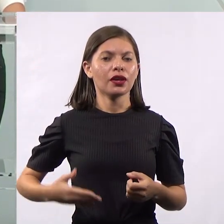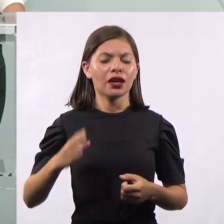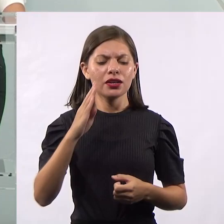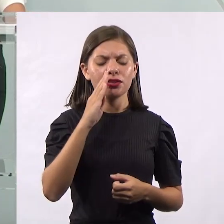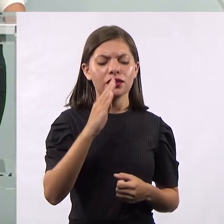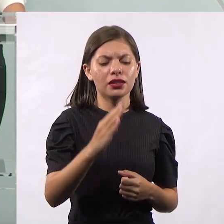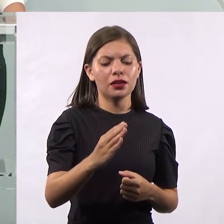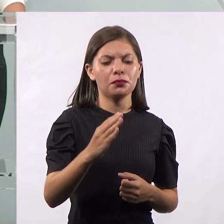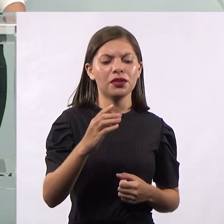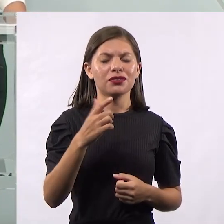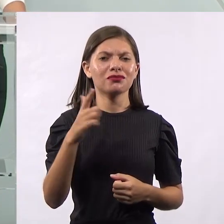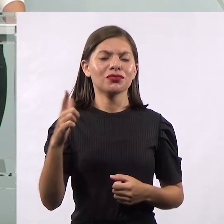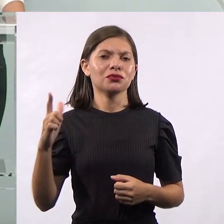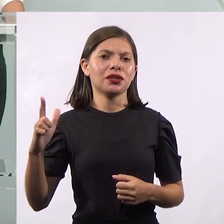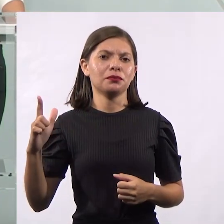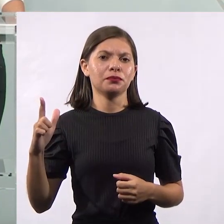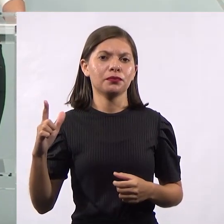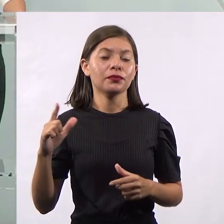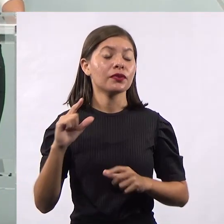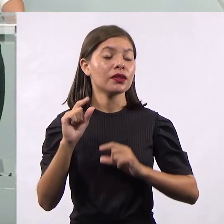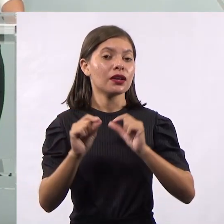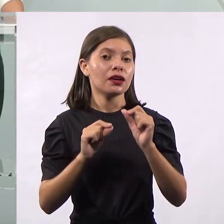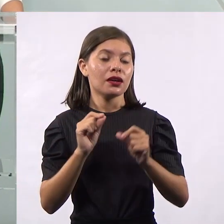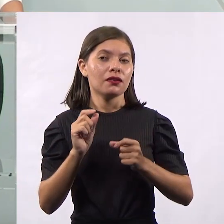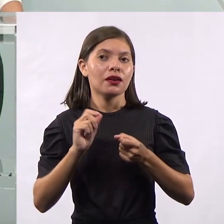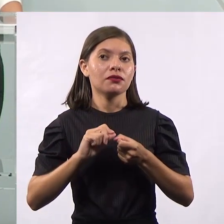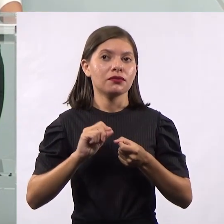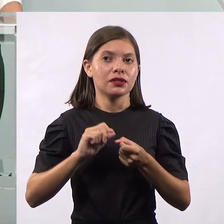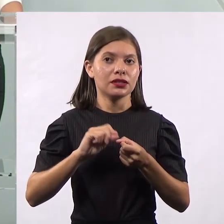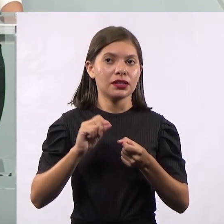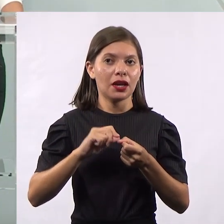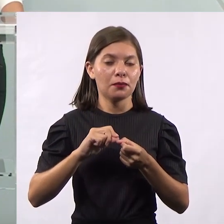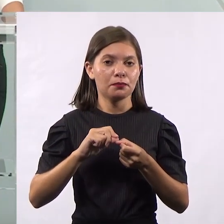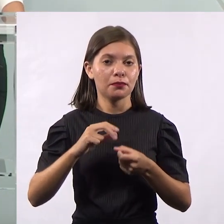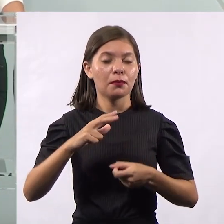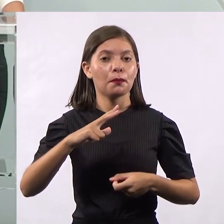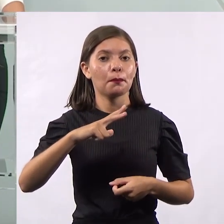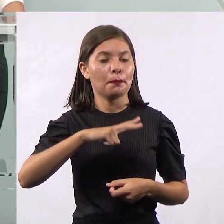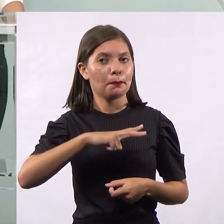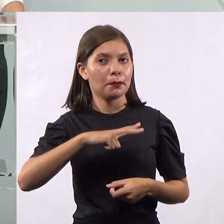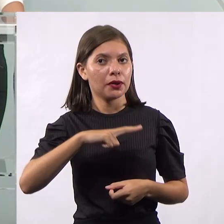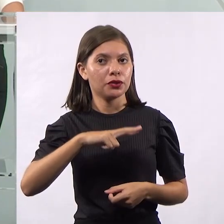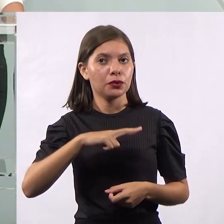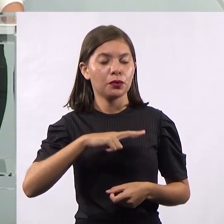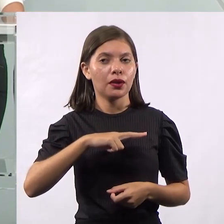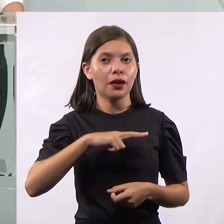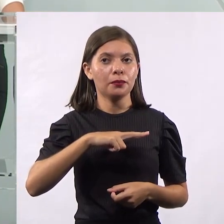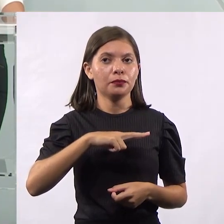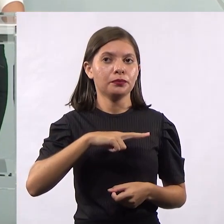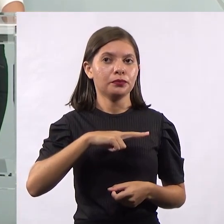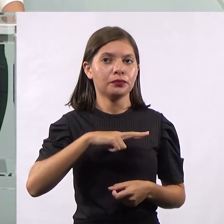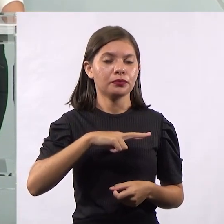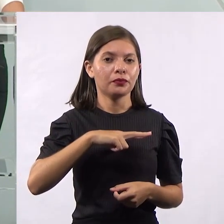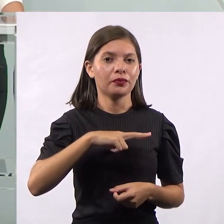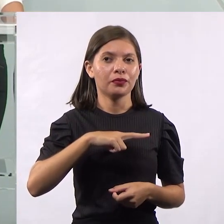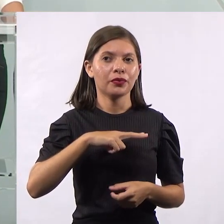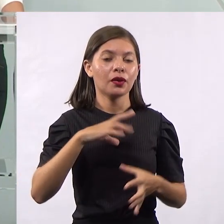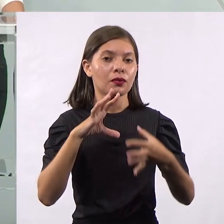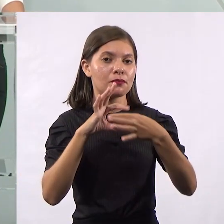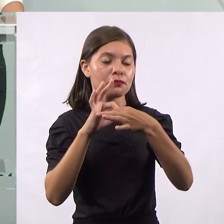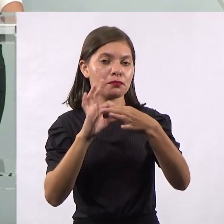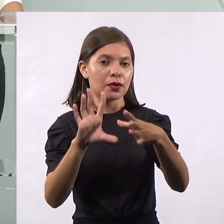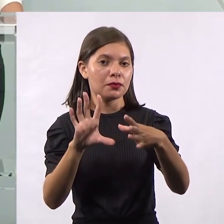serviço público diretamente, né? Ele vai fazer essa delegação particular, né, por meio dessa